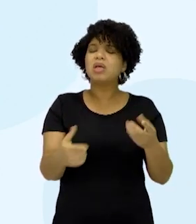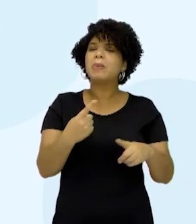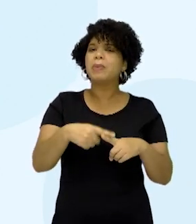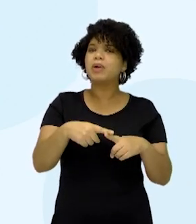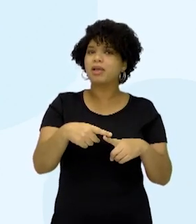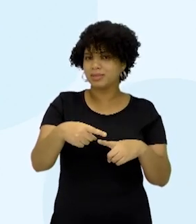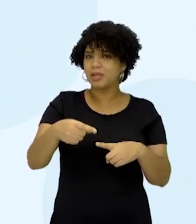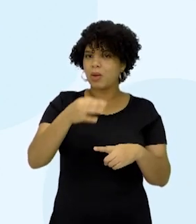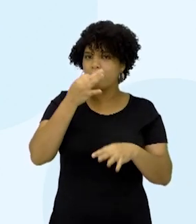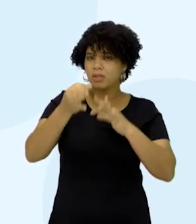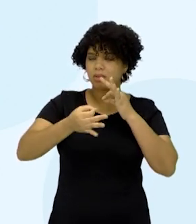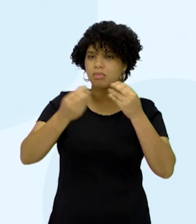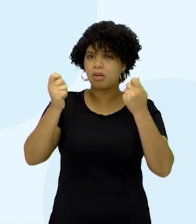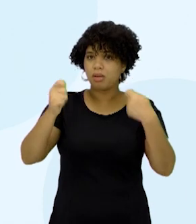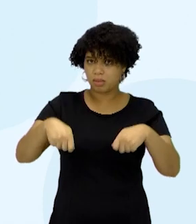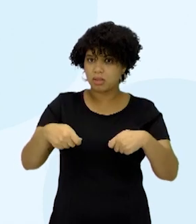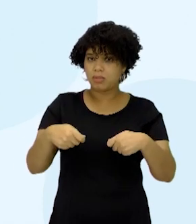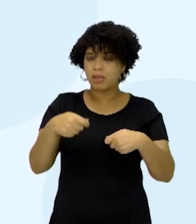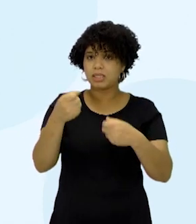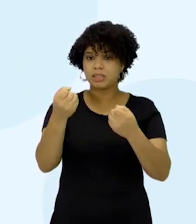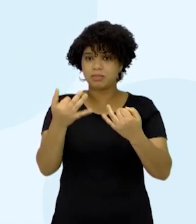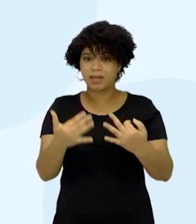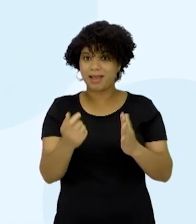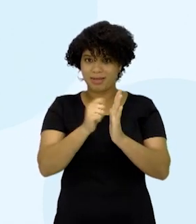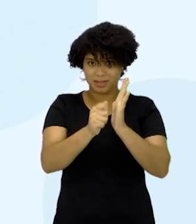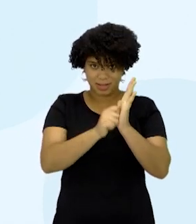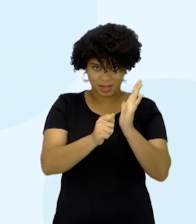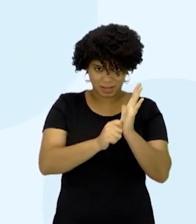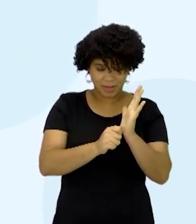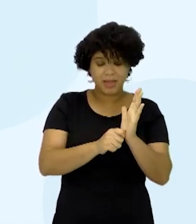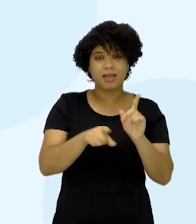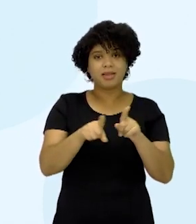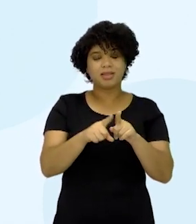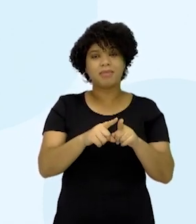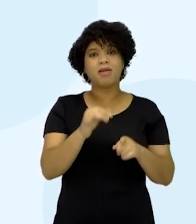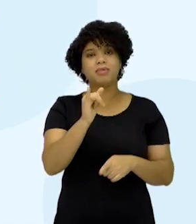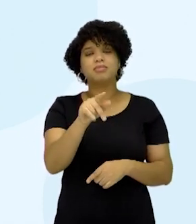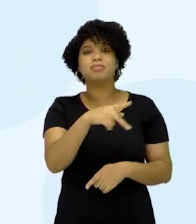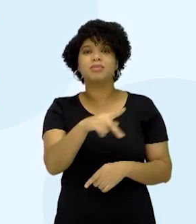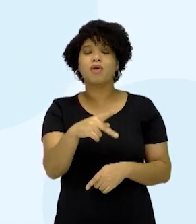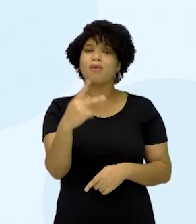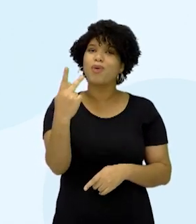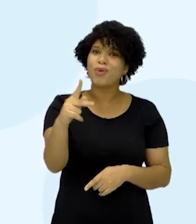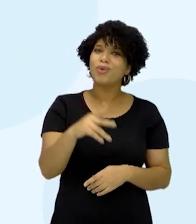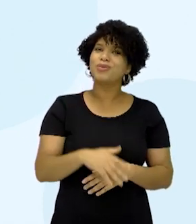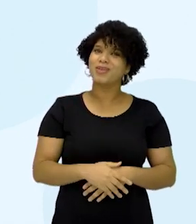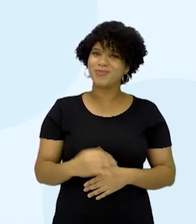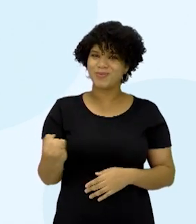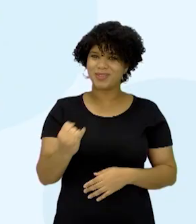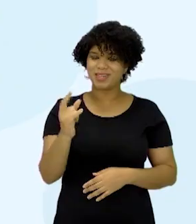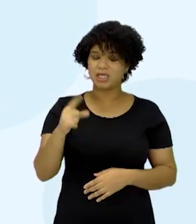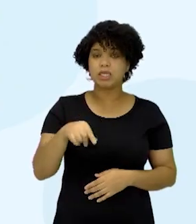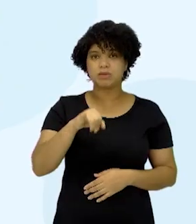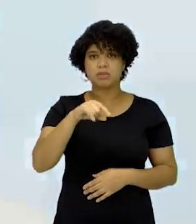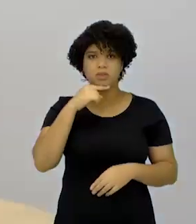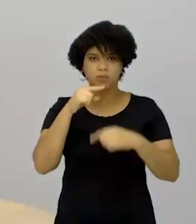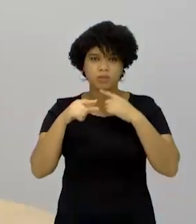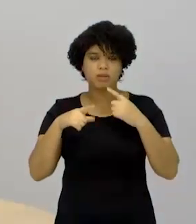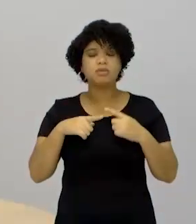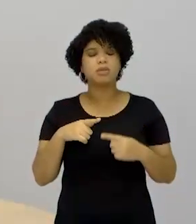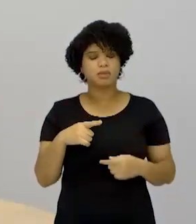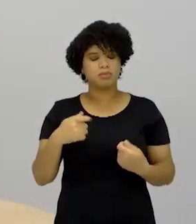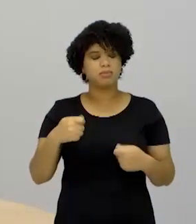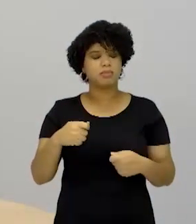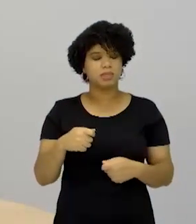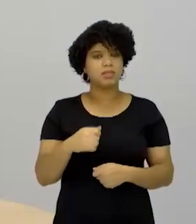significados e exemplos em um quadro no seu caderno. Converse com seu professor e sobre suas dúvidas. Gente, foi